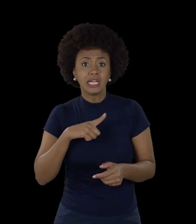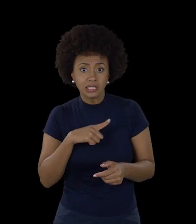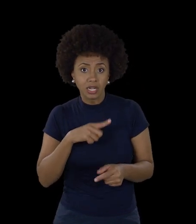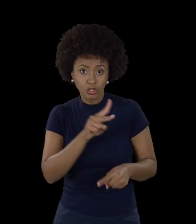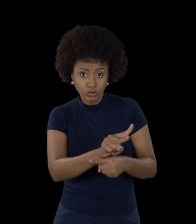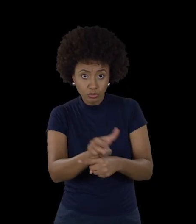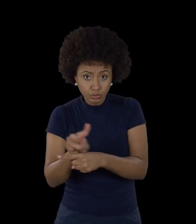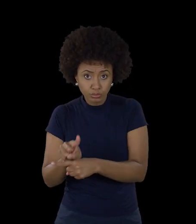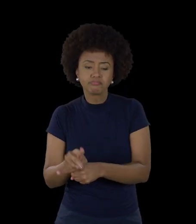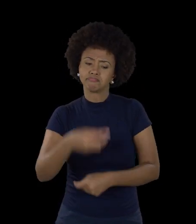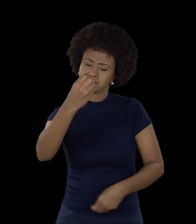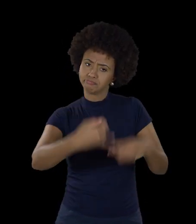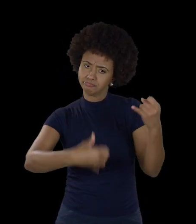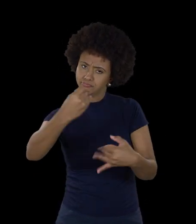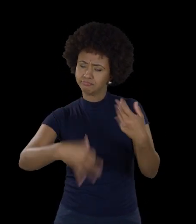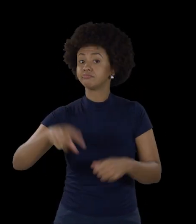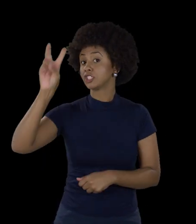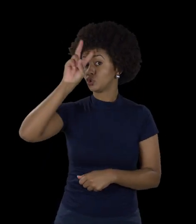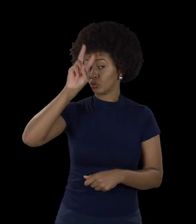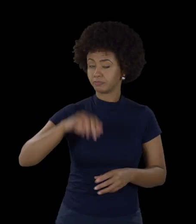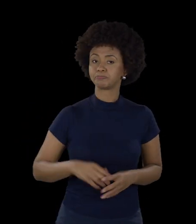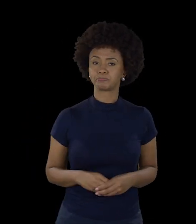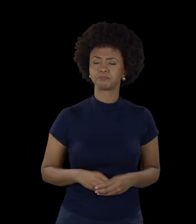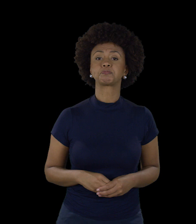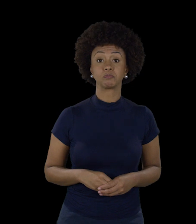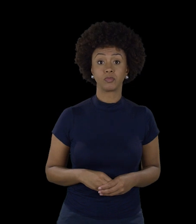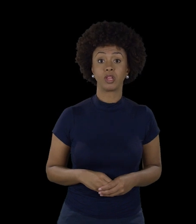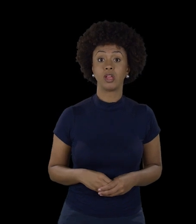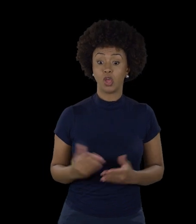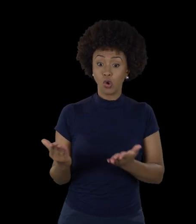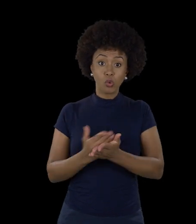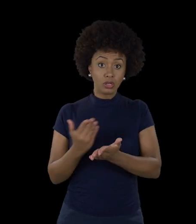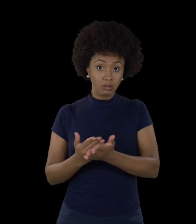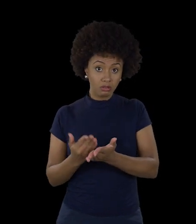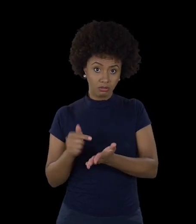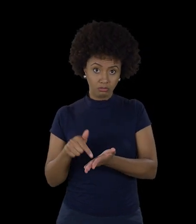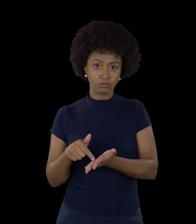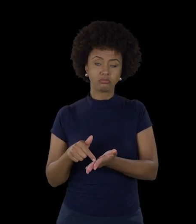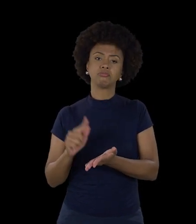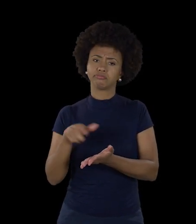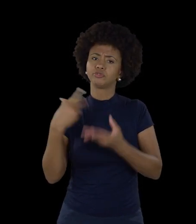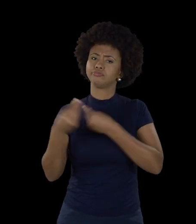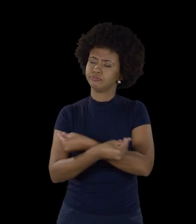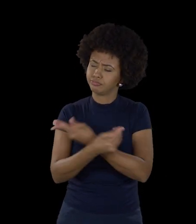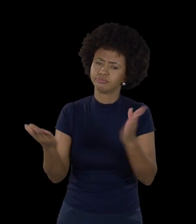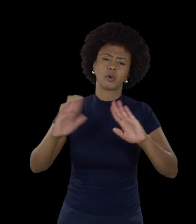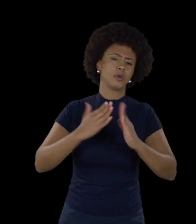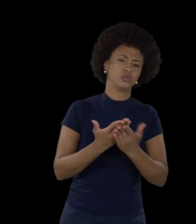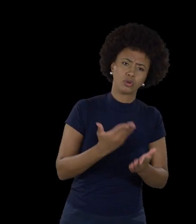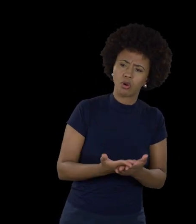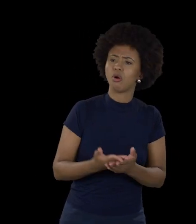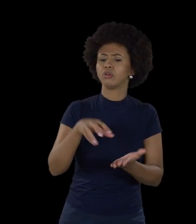Esse livro ele foi distribuído, enfim, para escolas, para entidades culturais